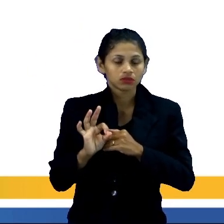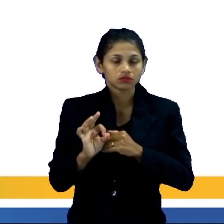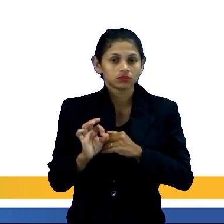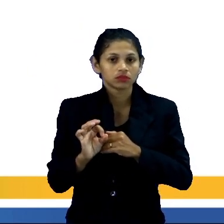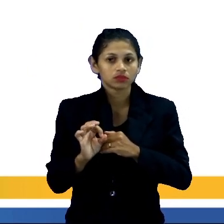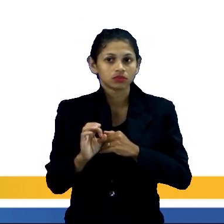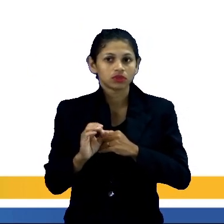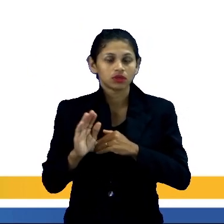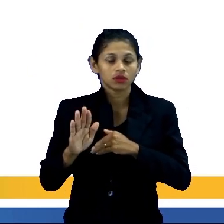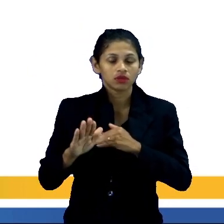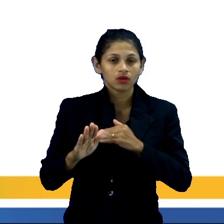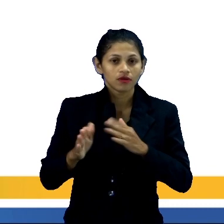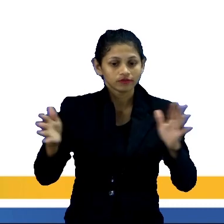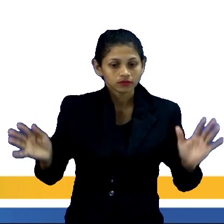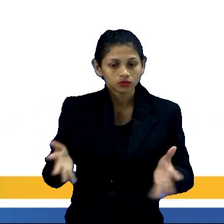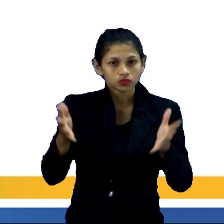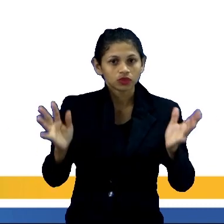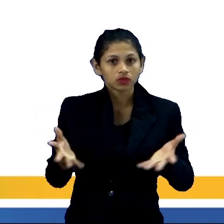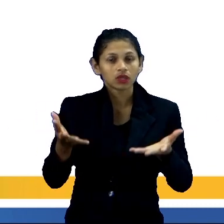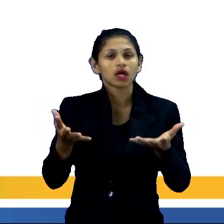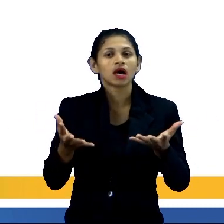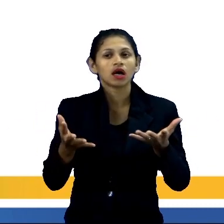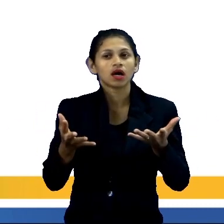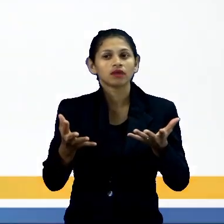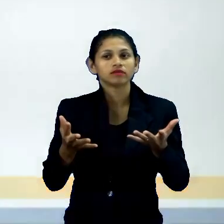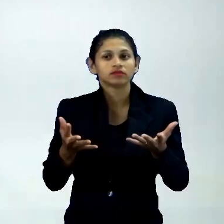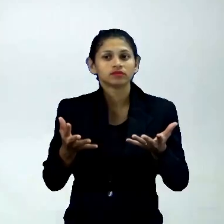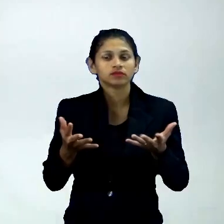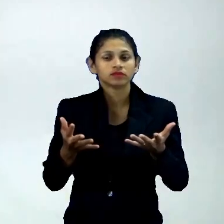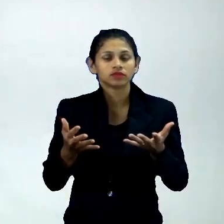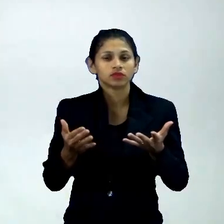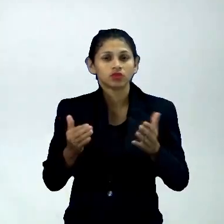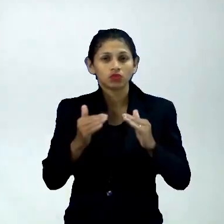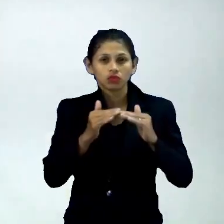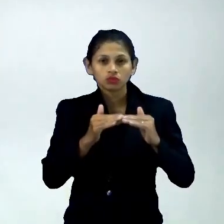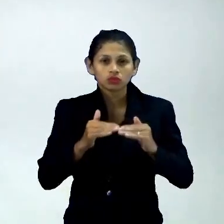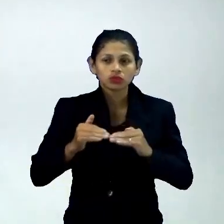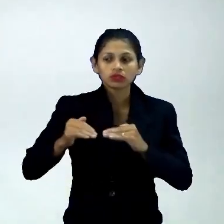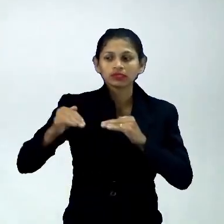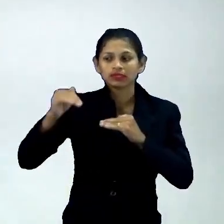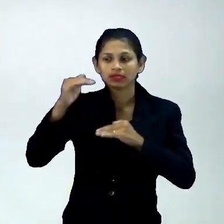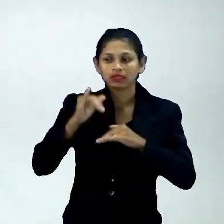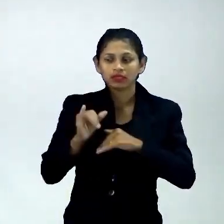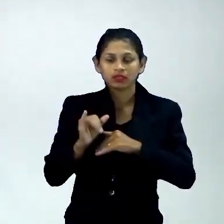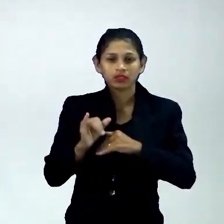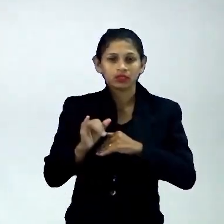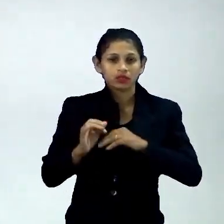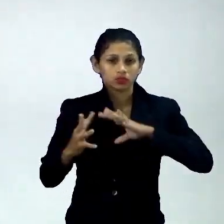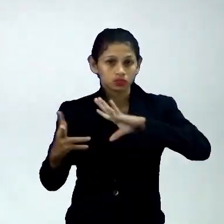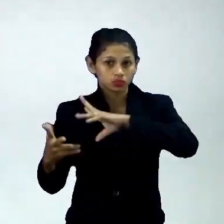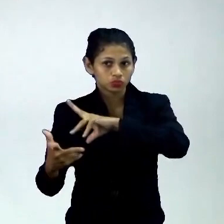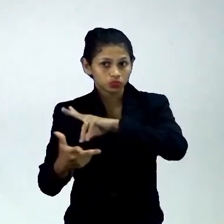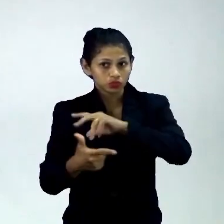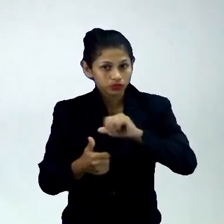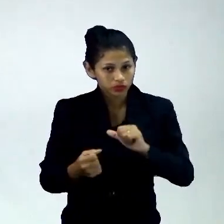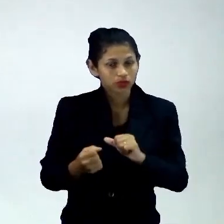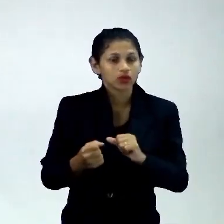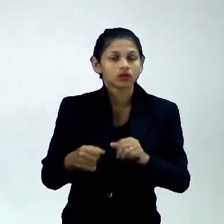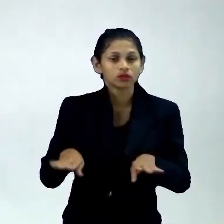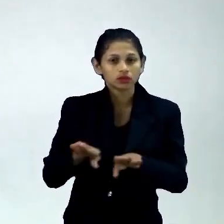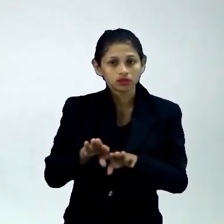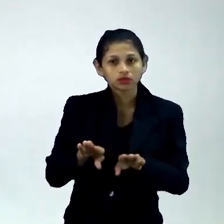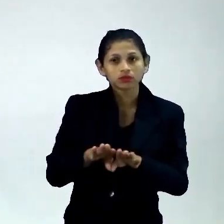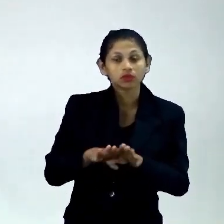favorecia o desenvolvimento da indústria brasileira. Ou seja, para se importar produtos, seria cobrada aí uma taxa de 15%